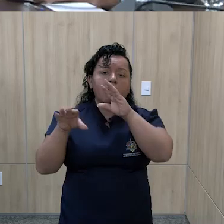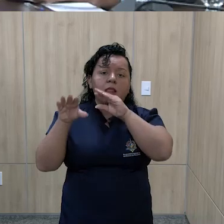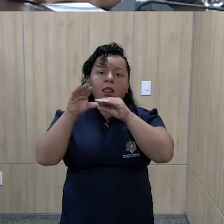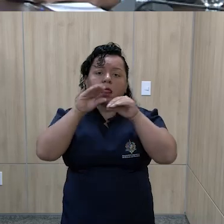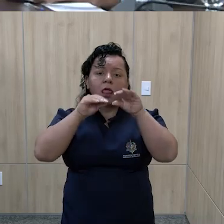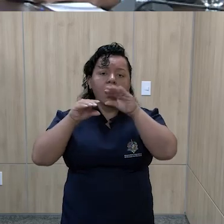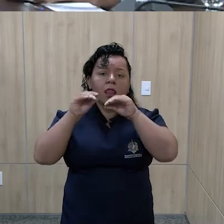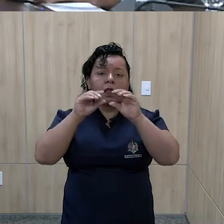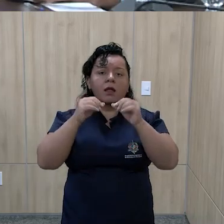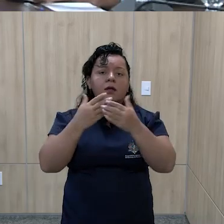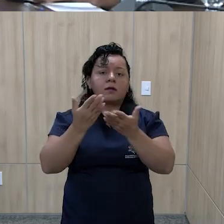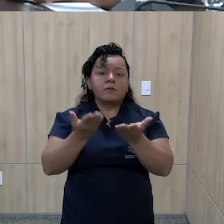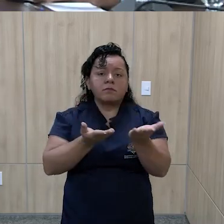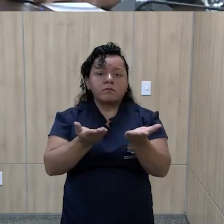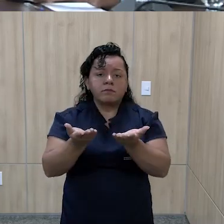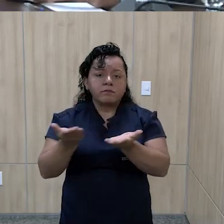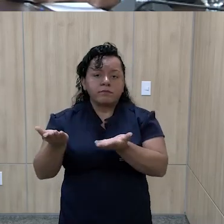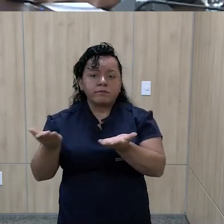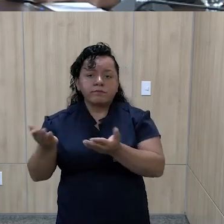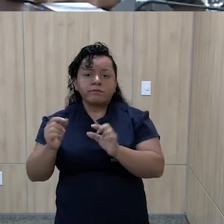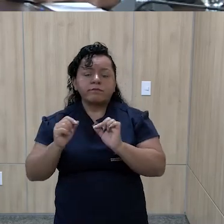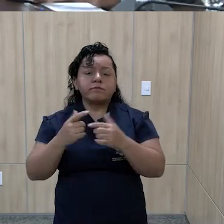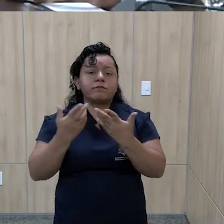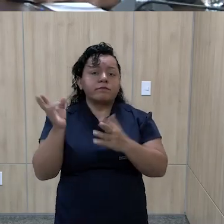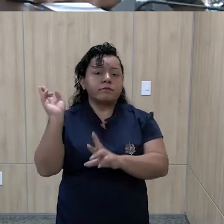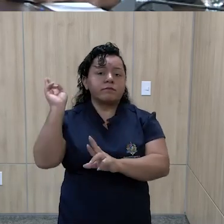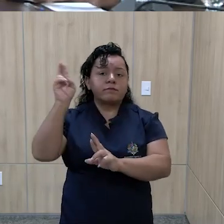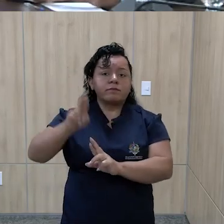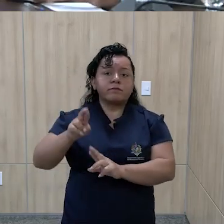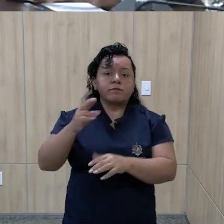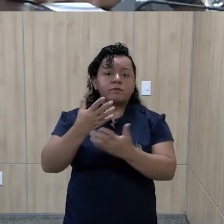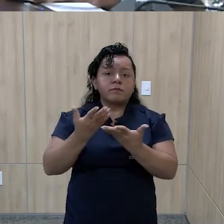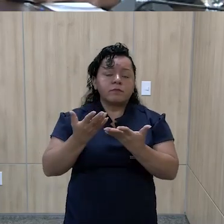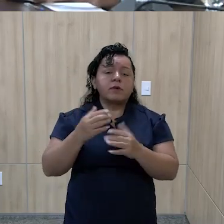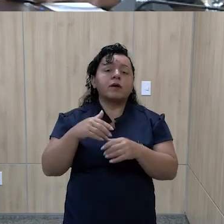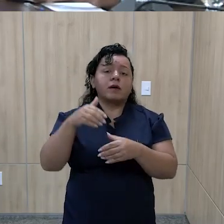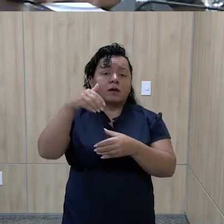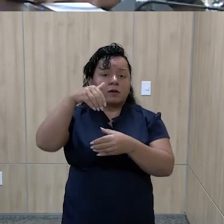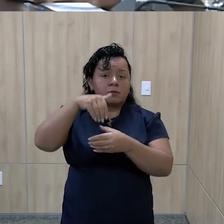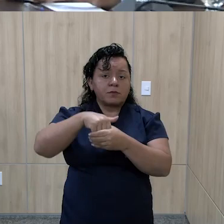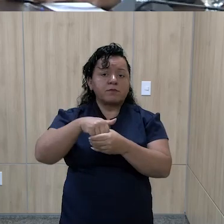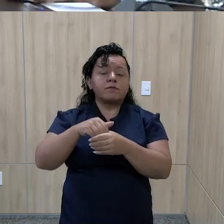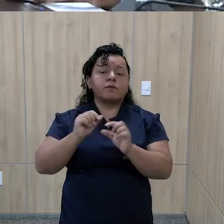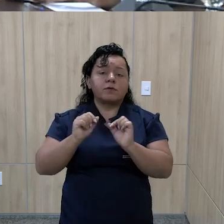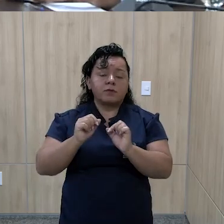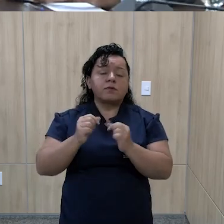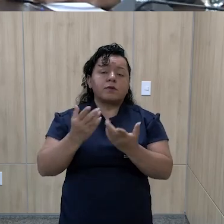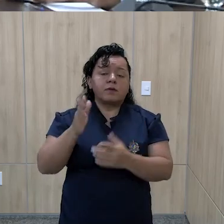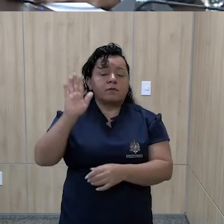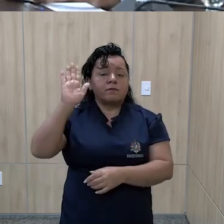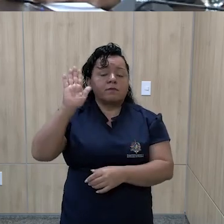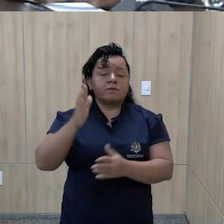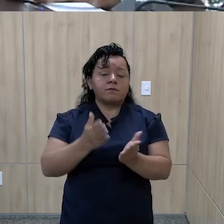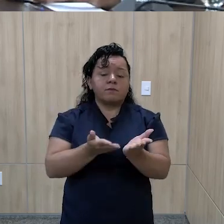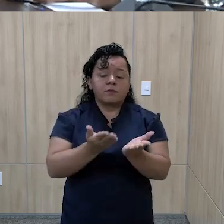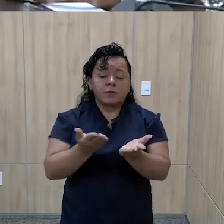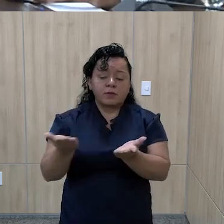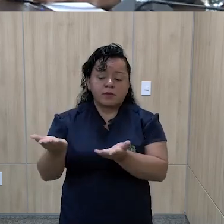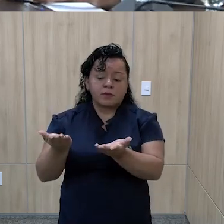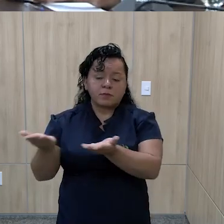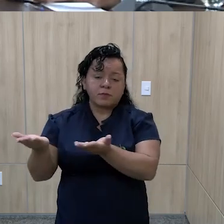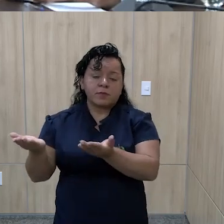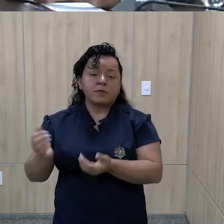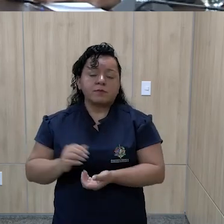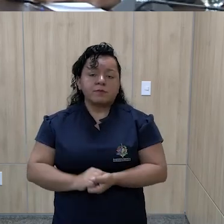em nenhum motivo que impeça a tramitação do presente do projeto razão pela qual o presidente o meu voto é favorável a tramitação